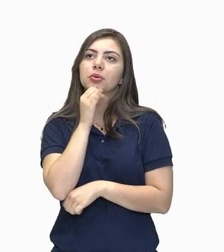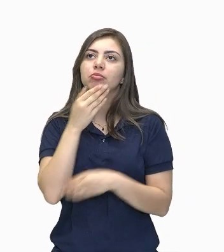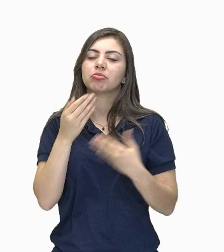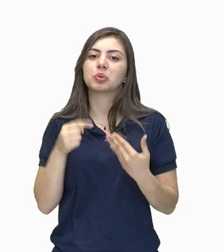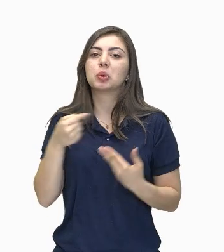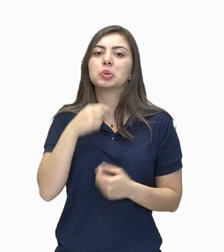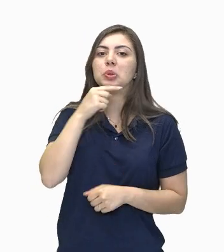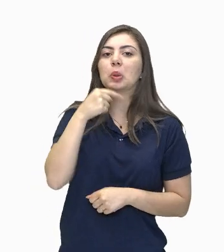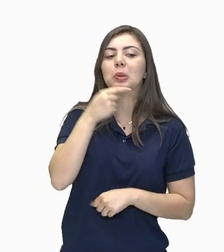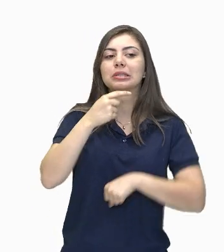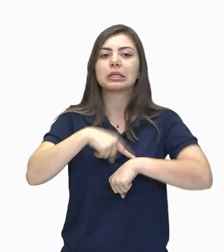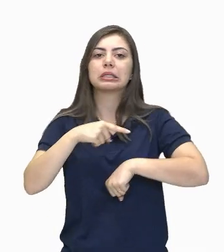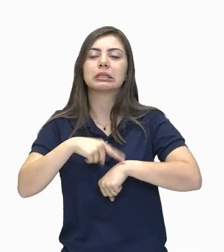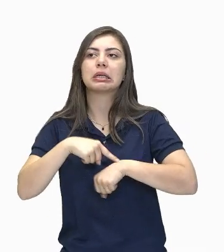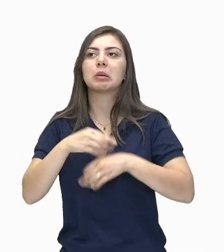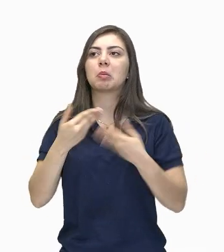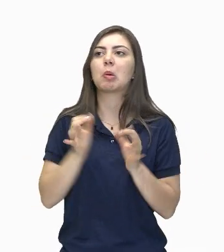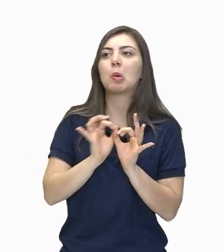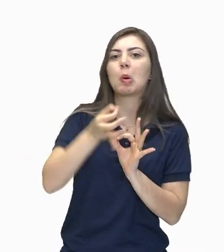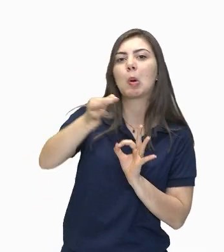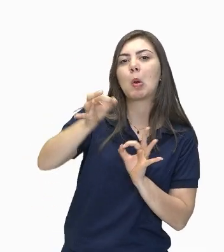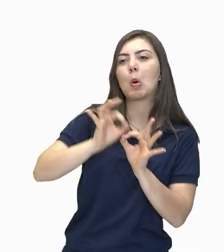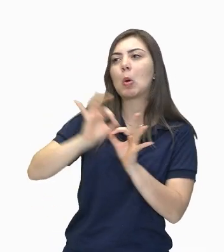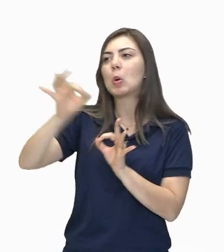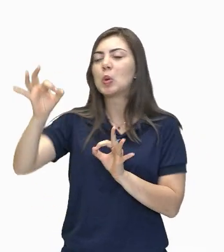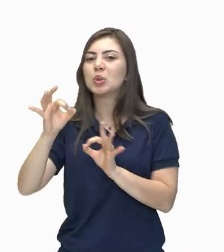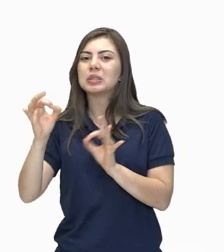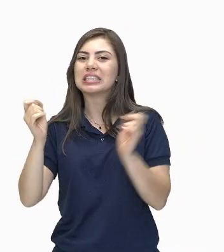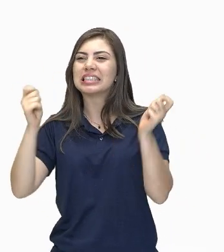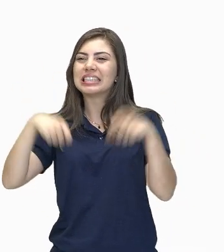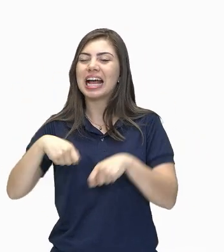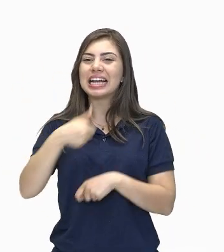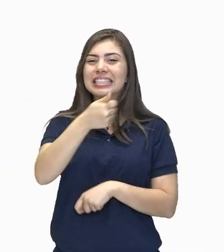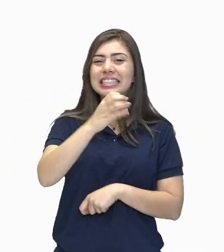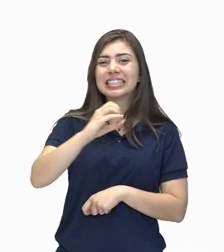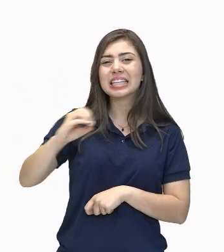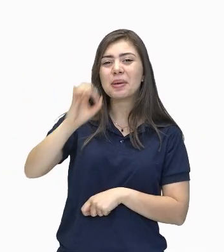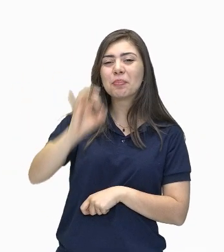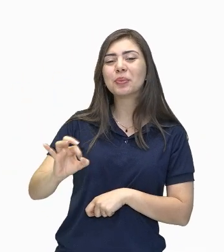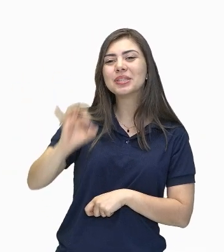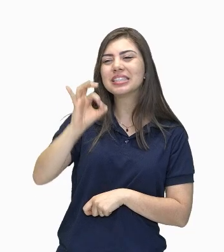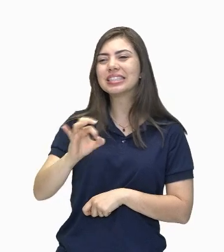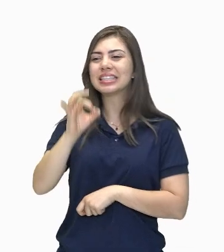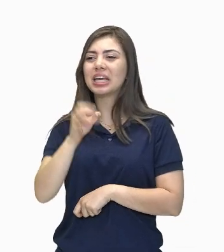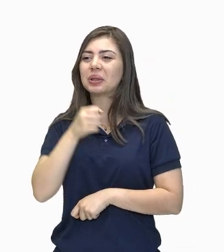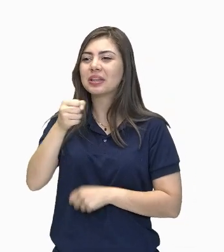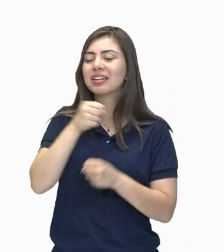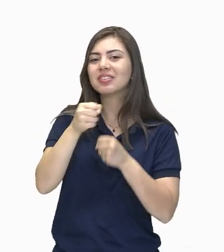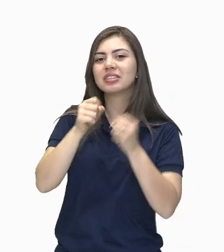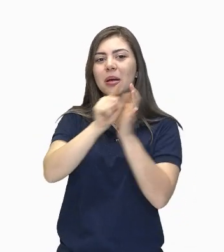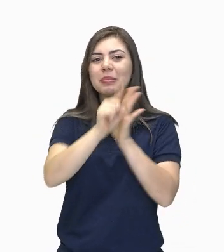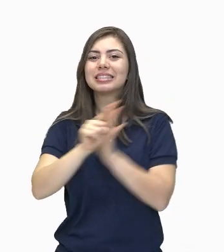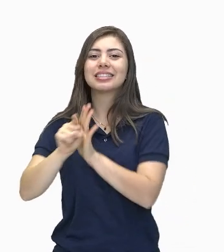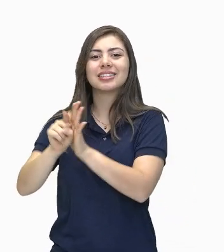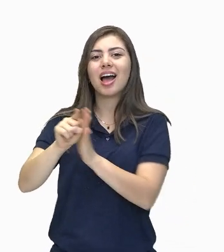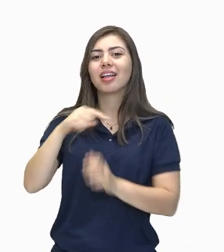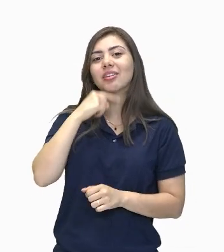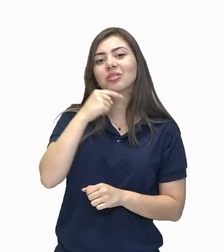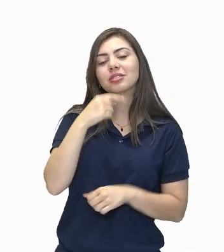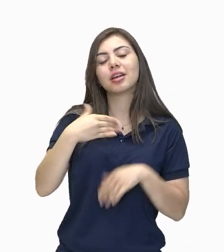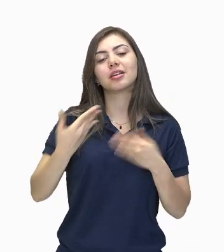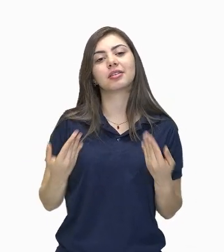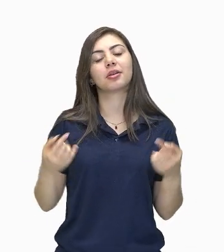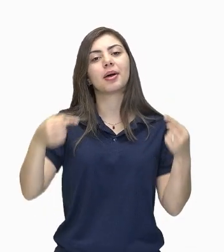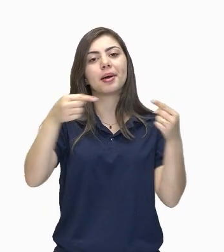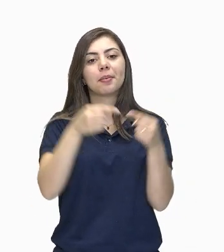por tempo ou por logística, analisar todos os elementos do grupo estudado, tá? Então, perceba